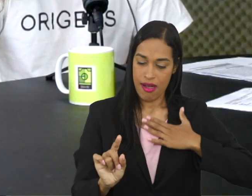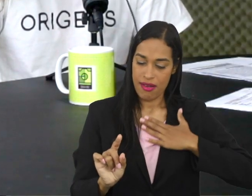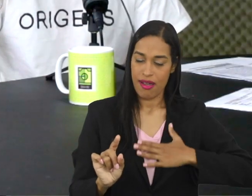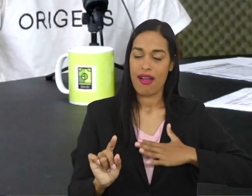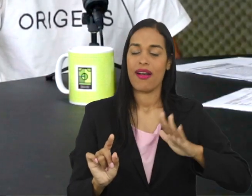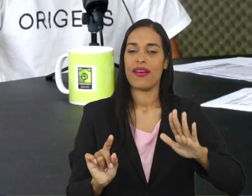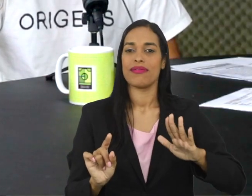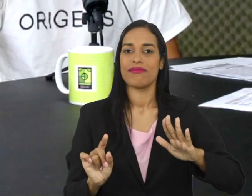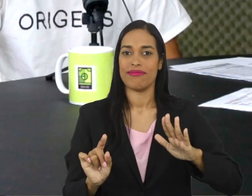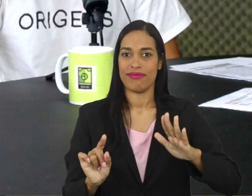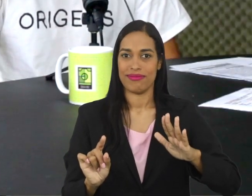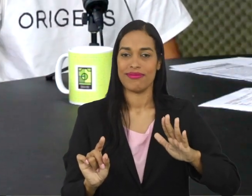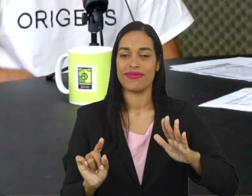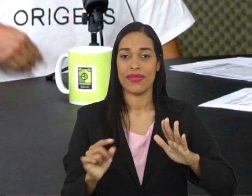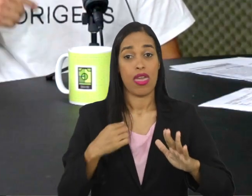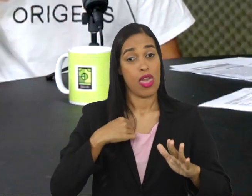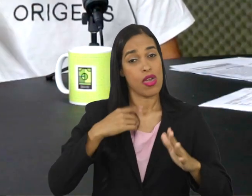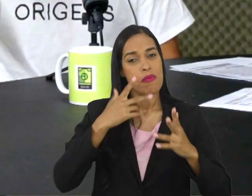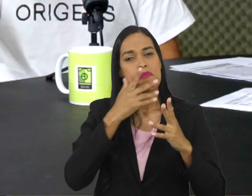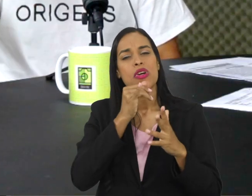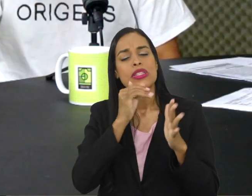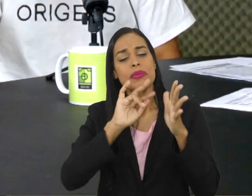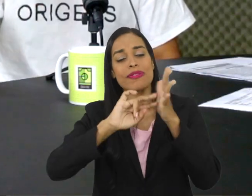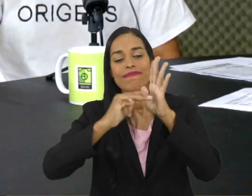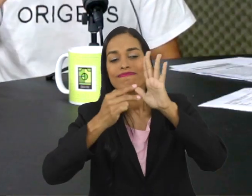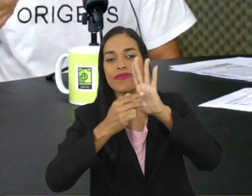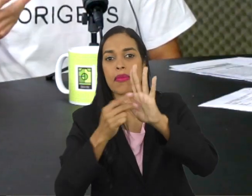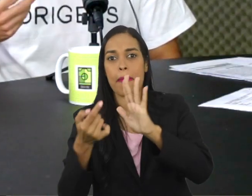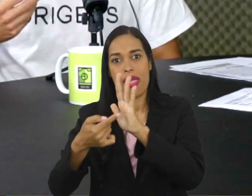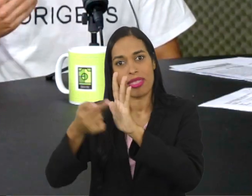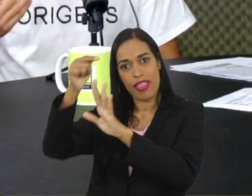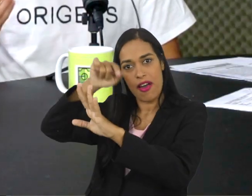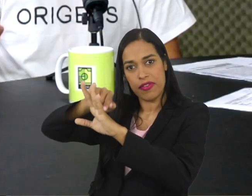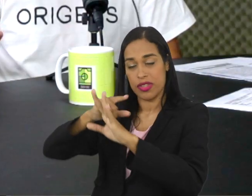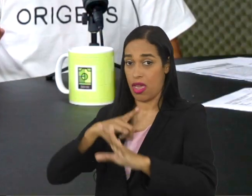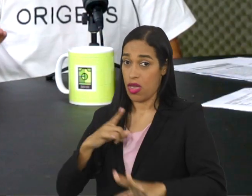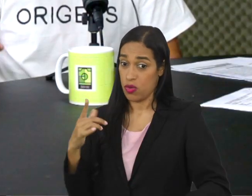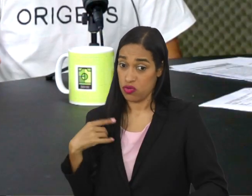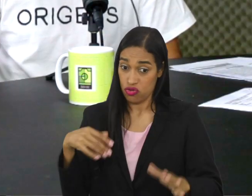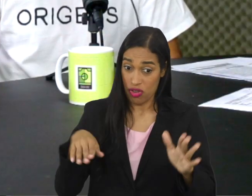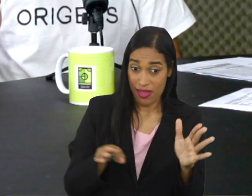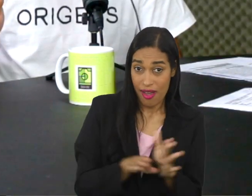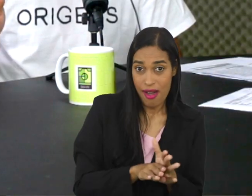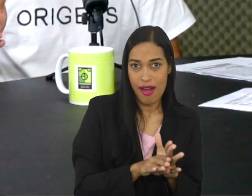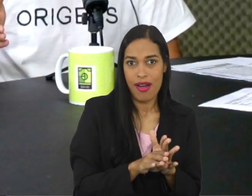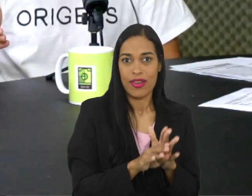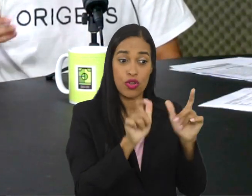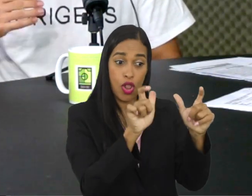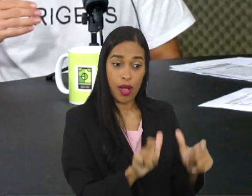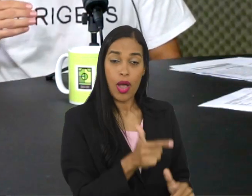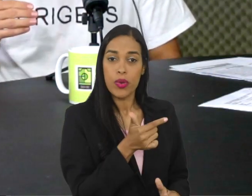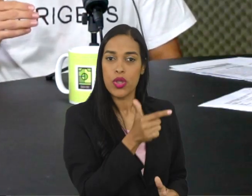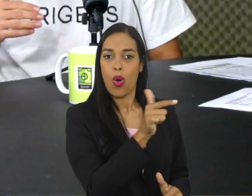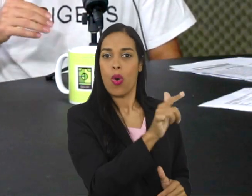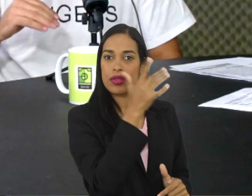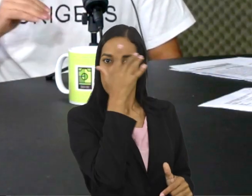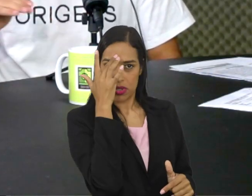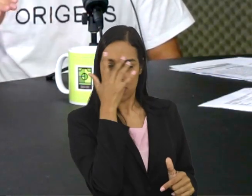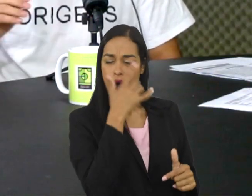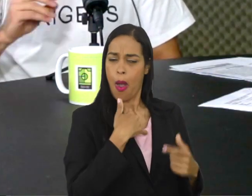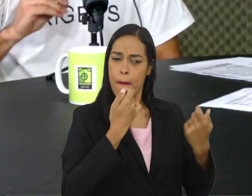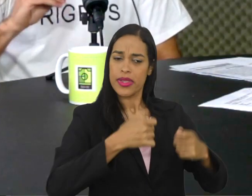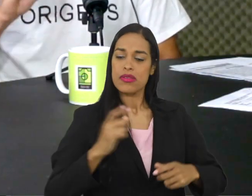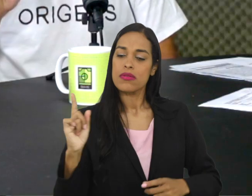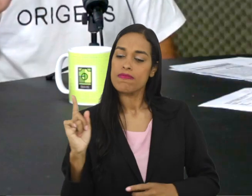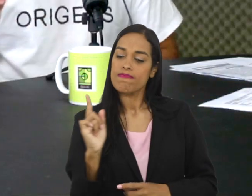ter, penso eu, né, o ensinamento popular diz que você tem que chegar com calma. E assim foi feito. Cheguei com